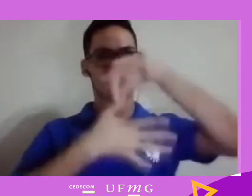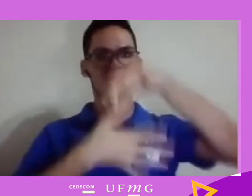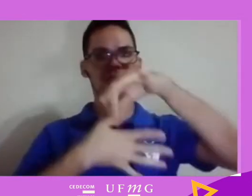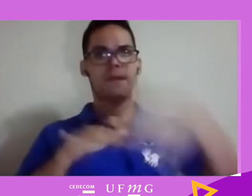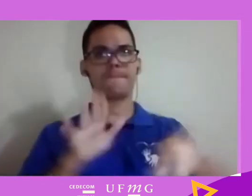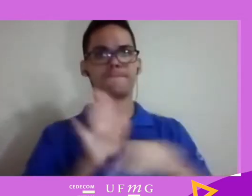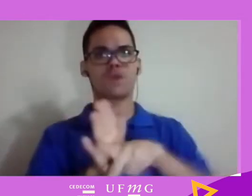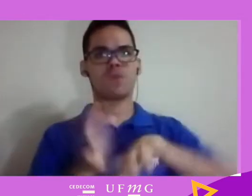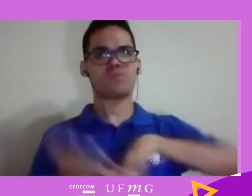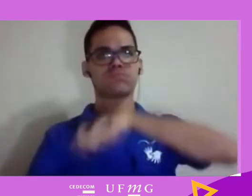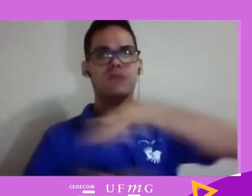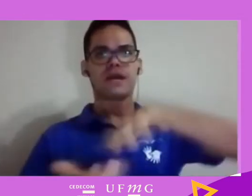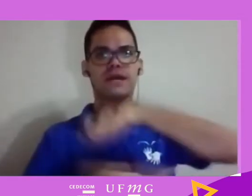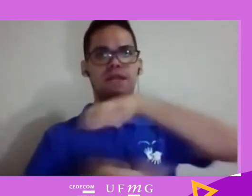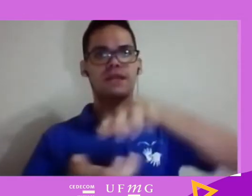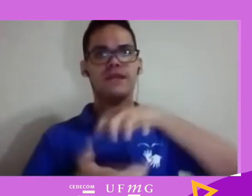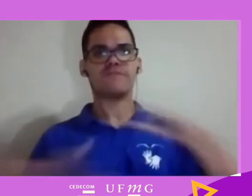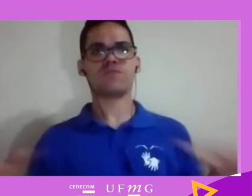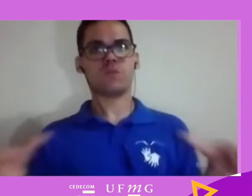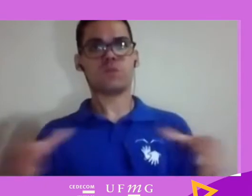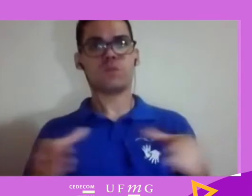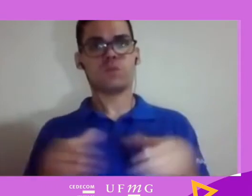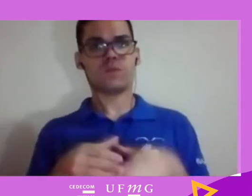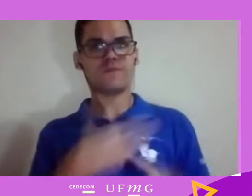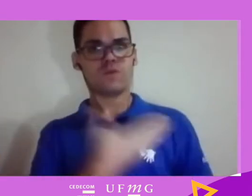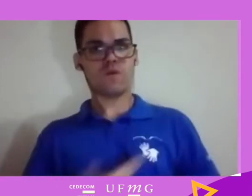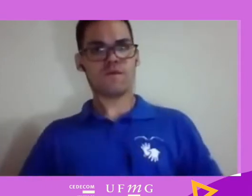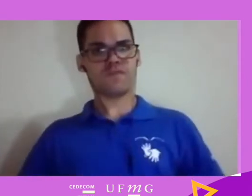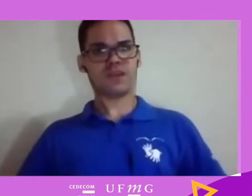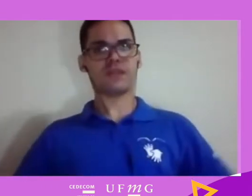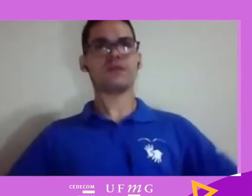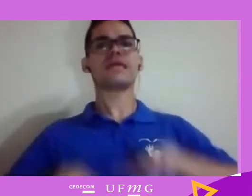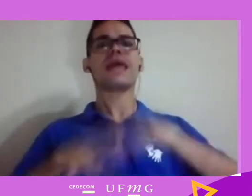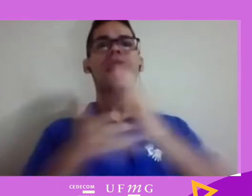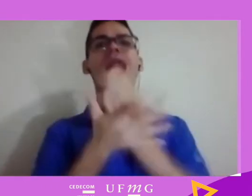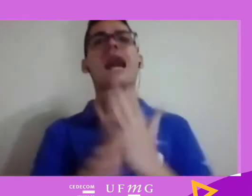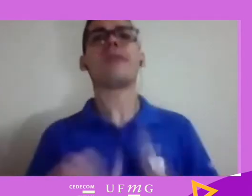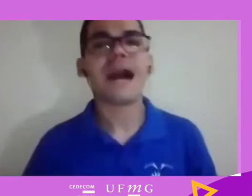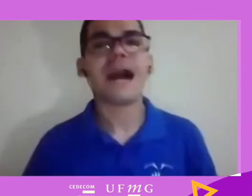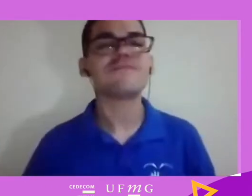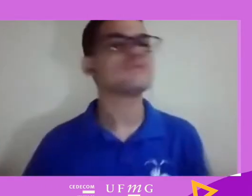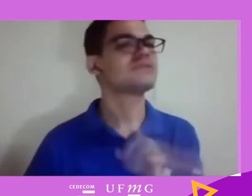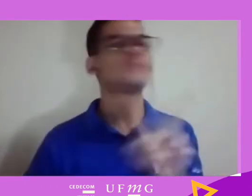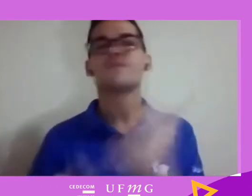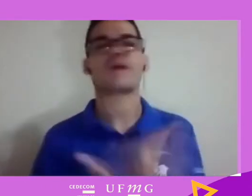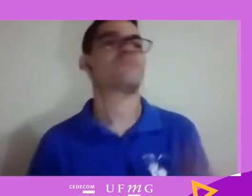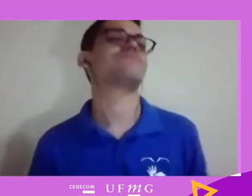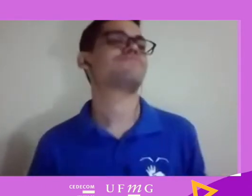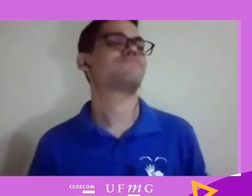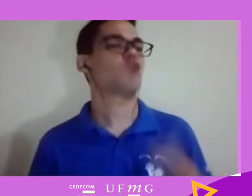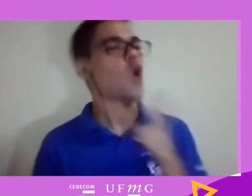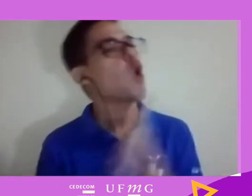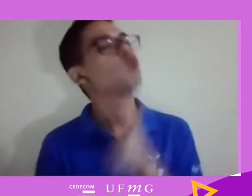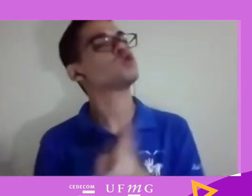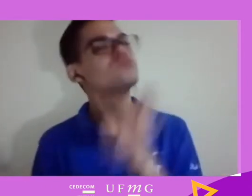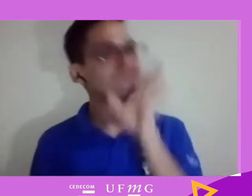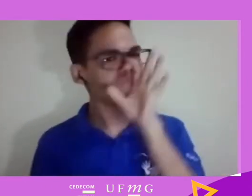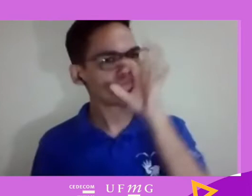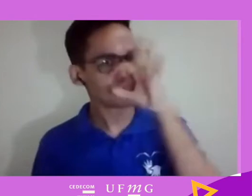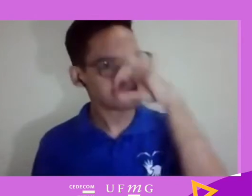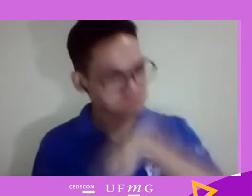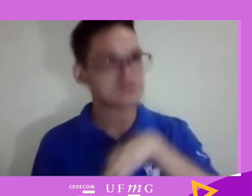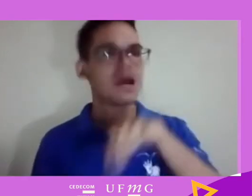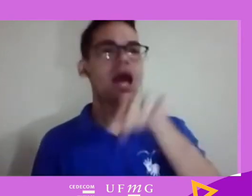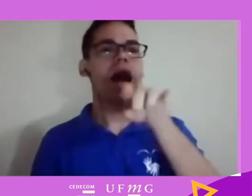nos jornais como líder do movimento e reunia com o poder público e dizia que o movimento ia acabar e o movimento não